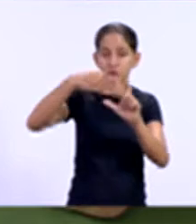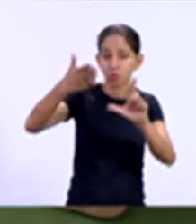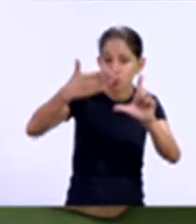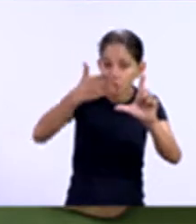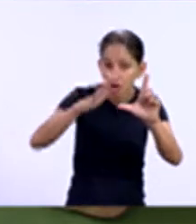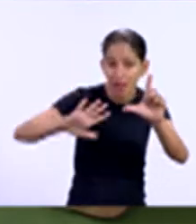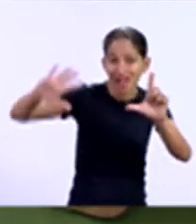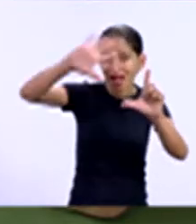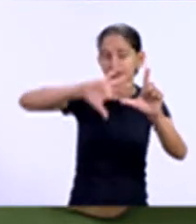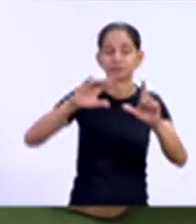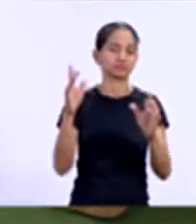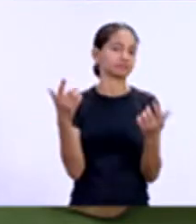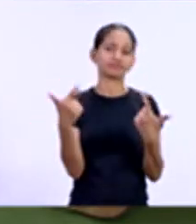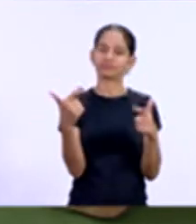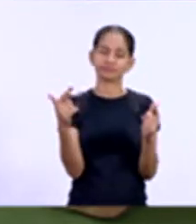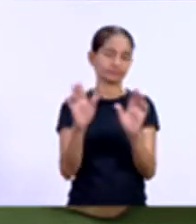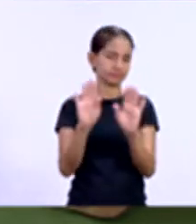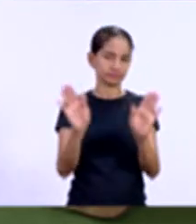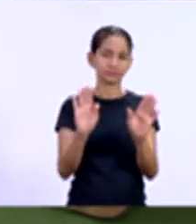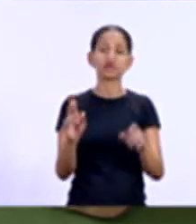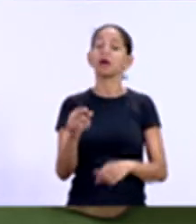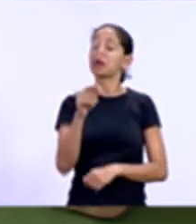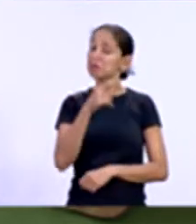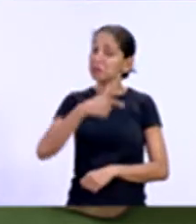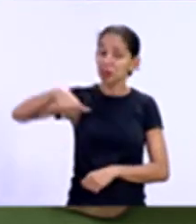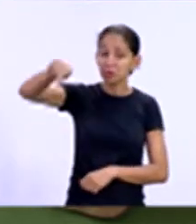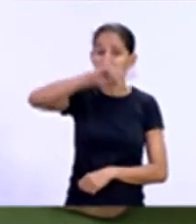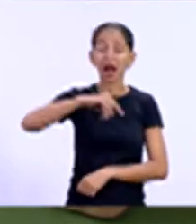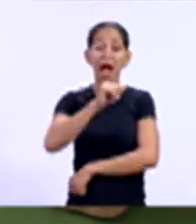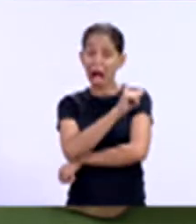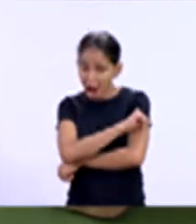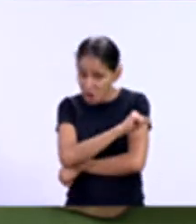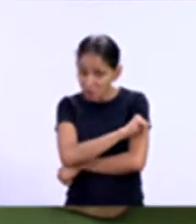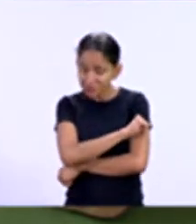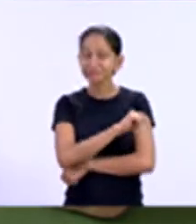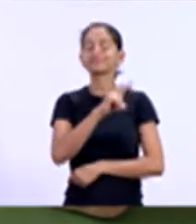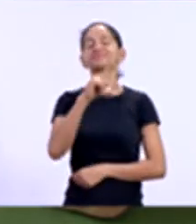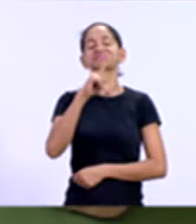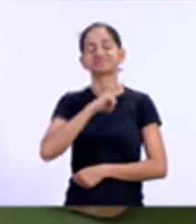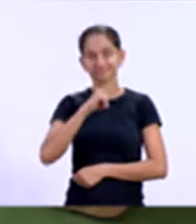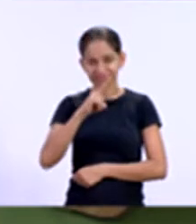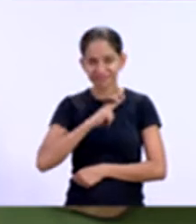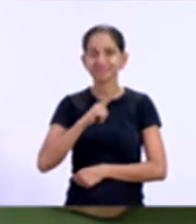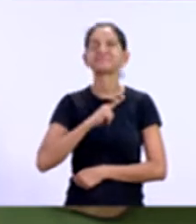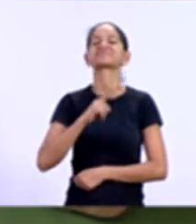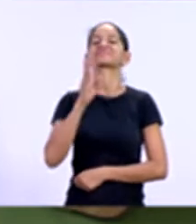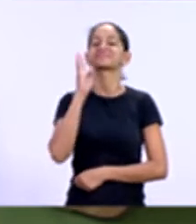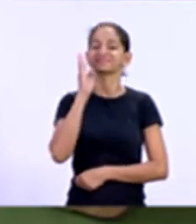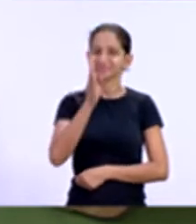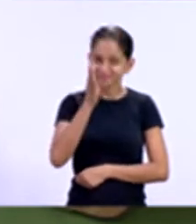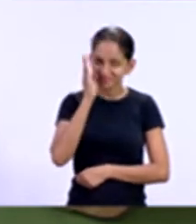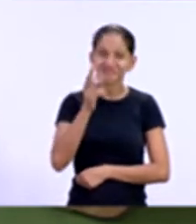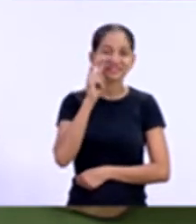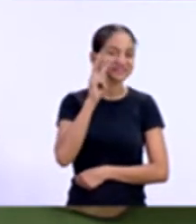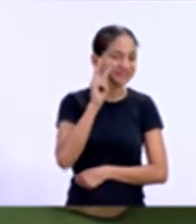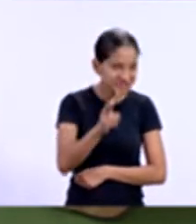ambiente virtual de aprendizagem. Mas os nossos alunos usam, sabia? Eles têm cada polo desse tem o seu grupo e essas